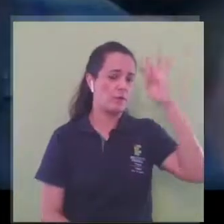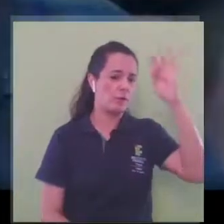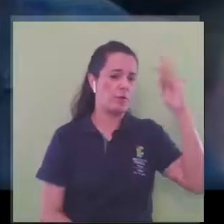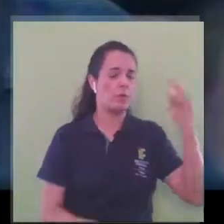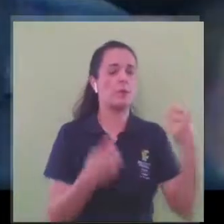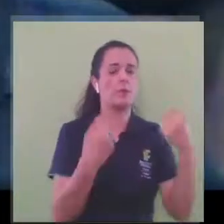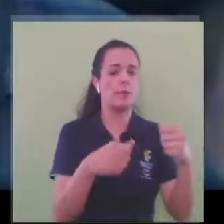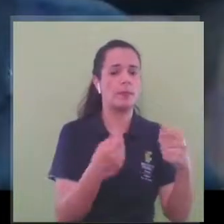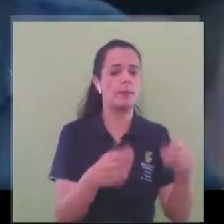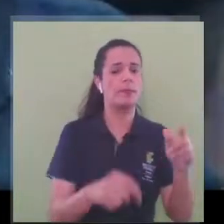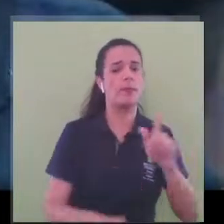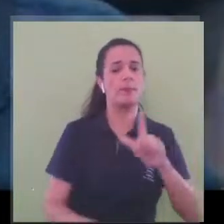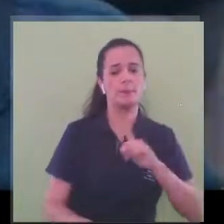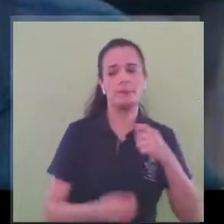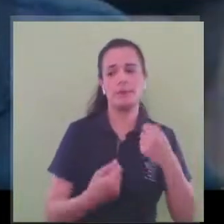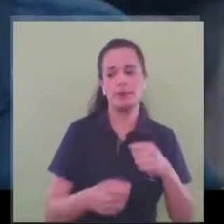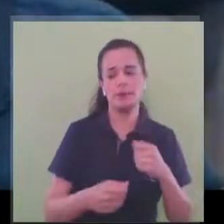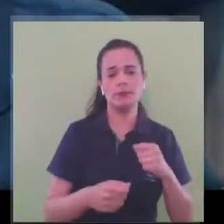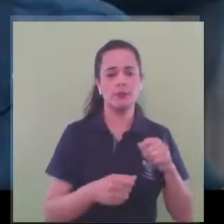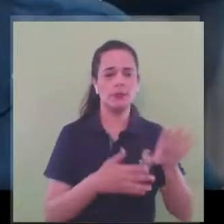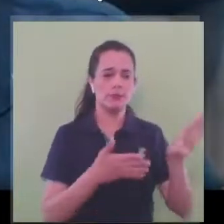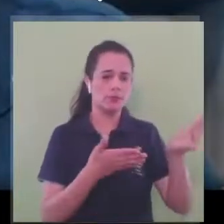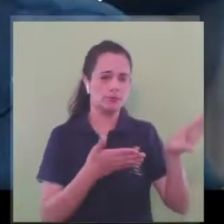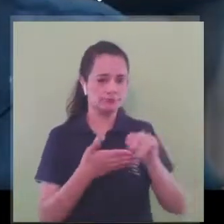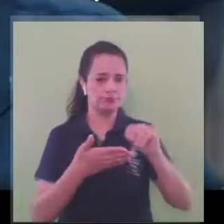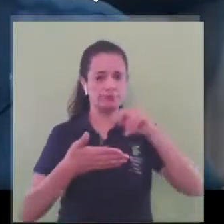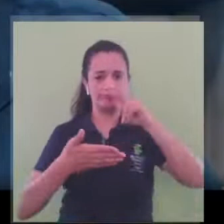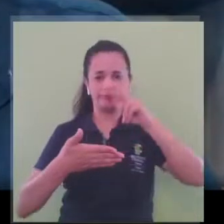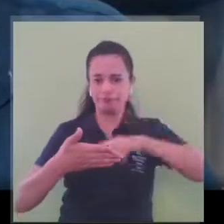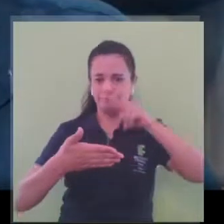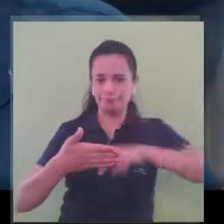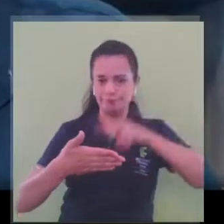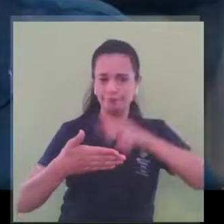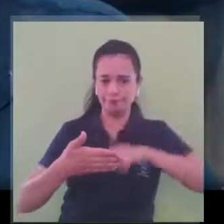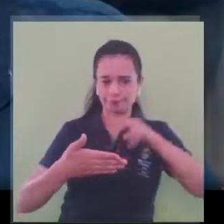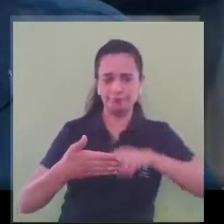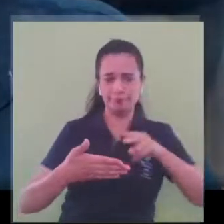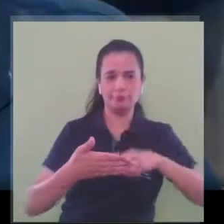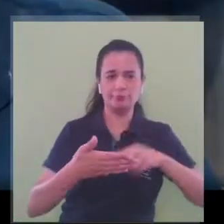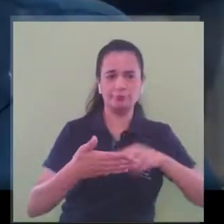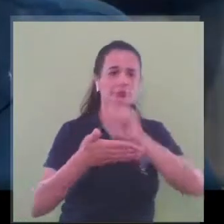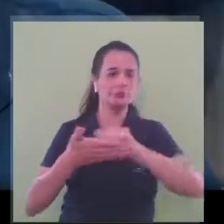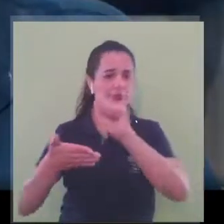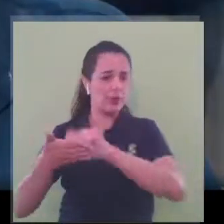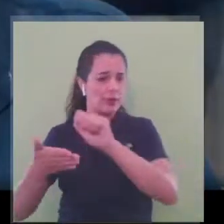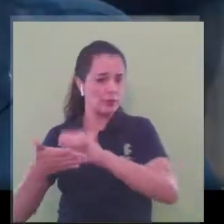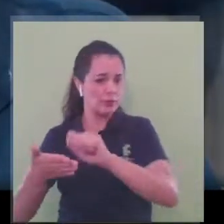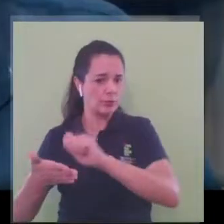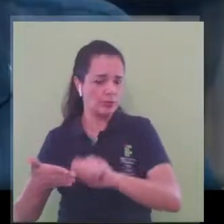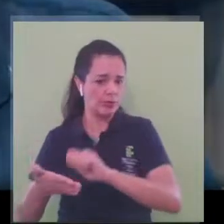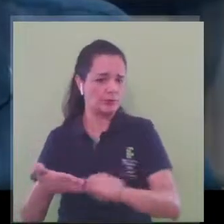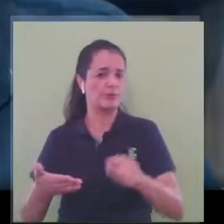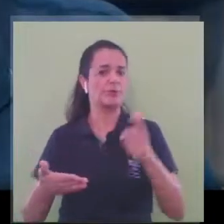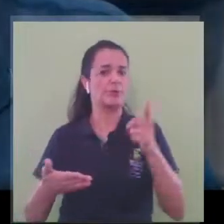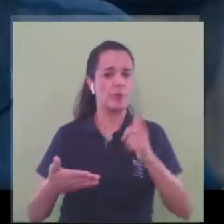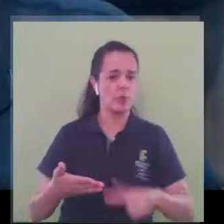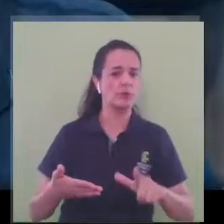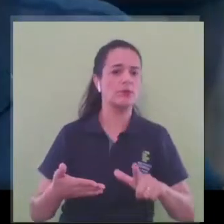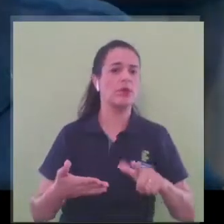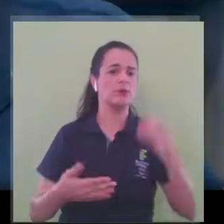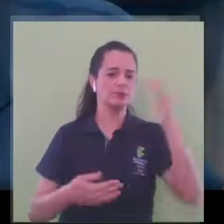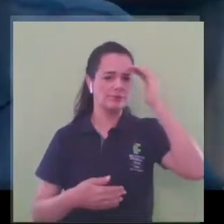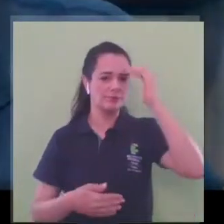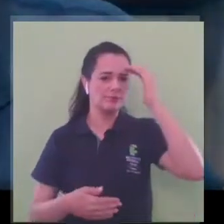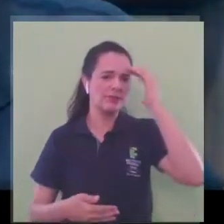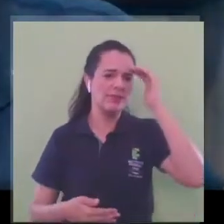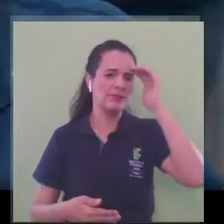conceitos-chaves. É, na medida que você faz anotações, você consegue assimilar melhor as informações. Você consegue se